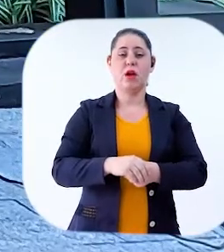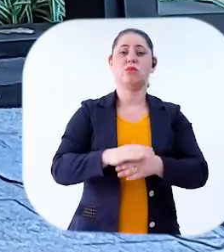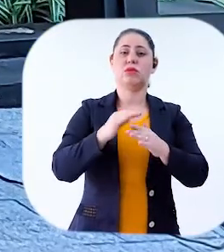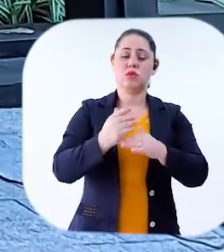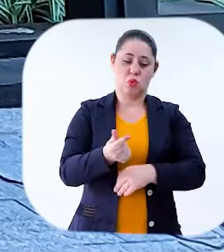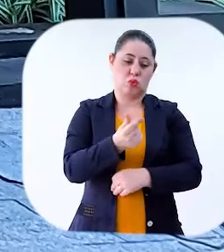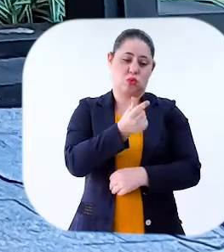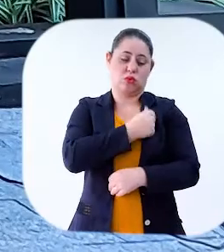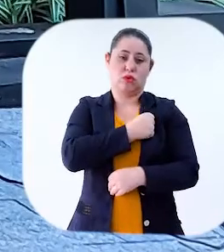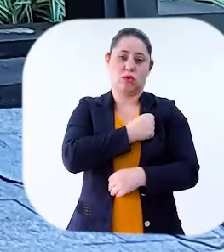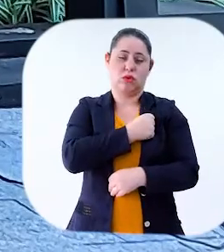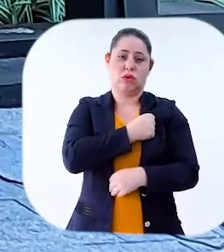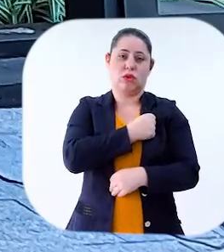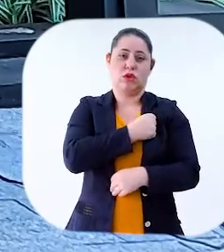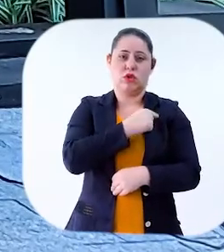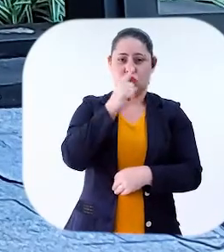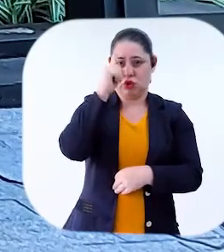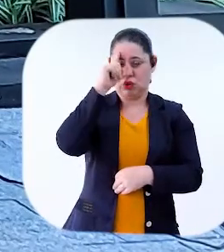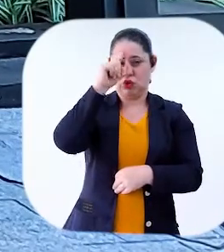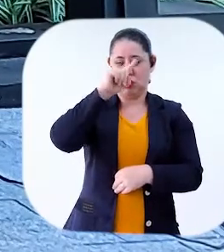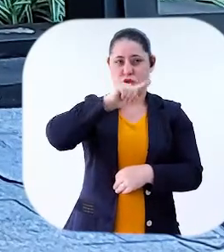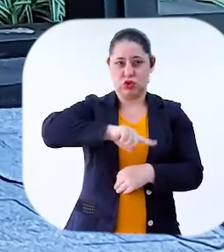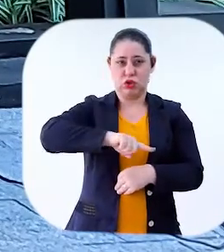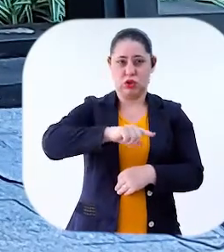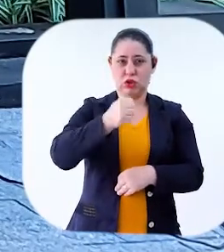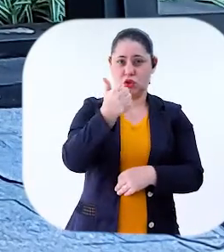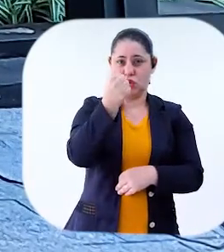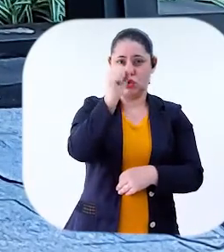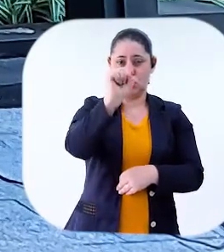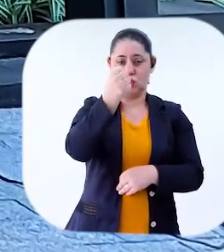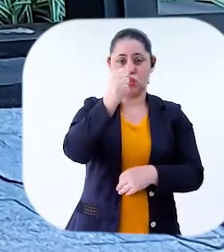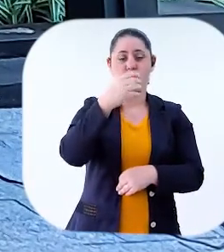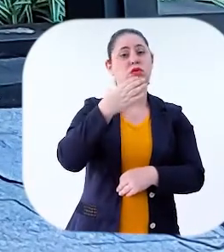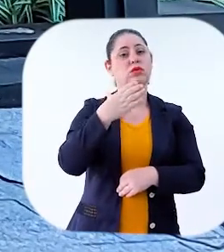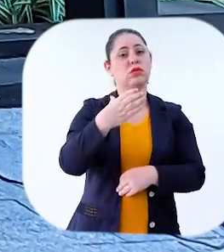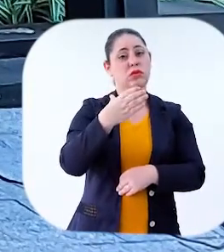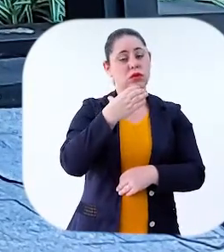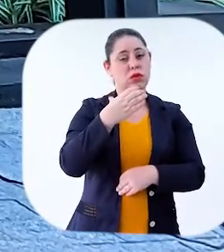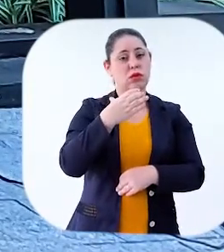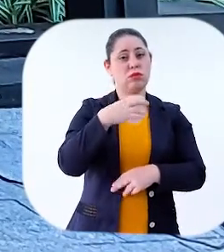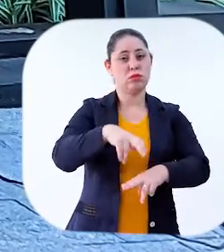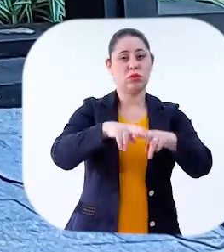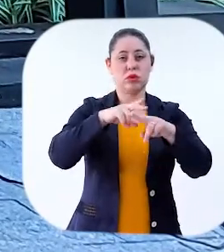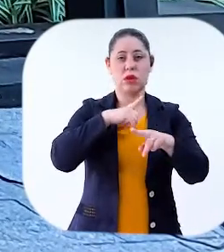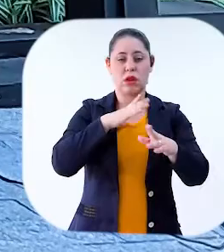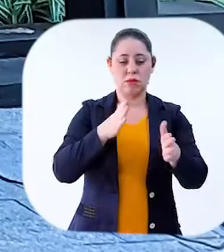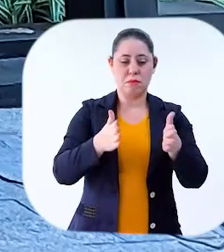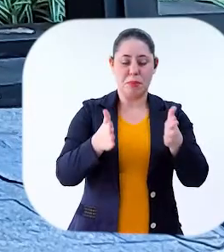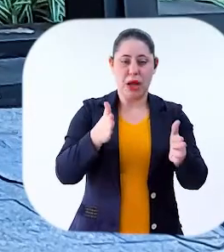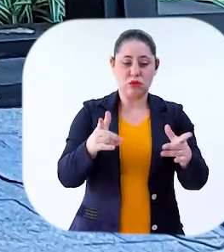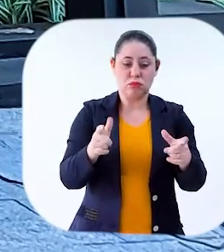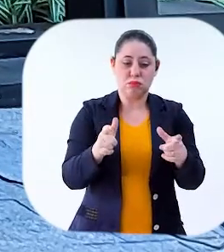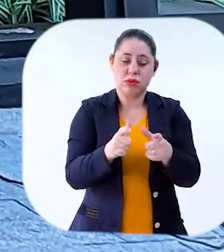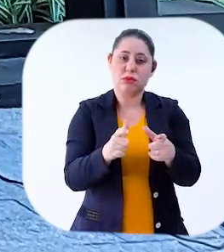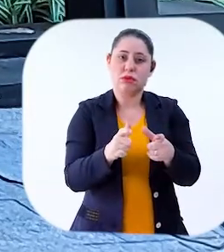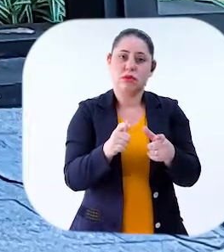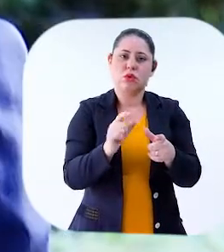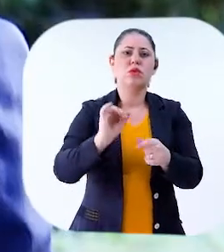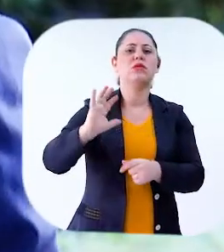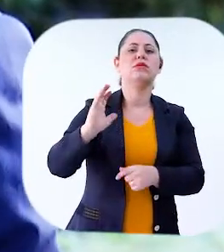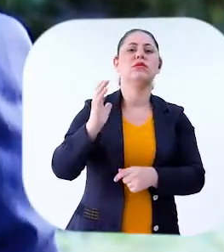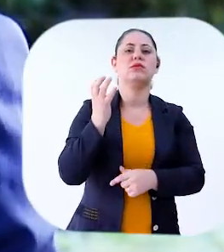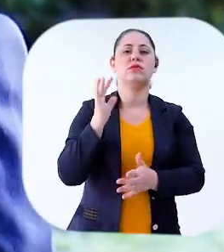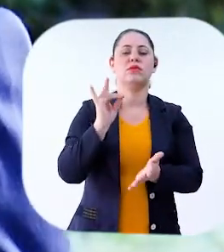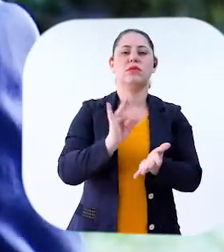E a diplomação será até dia 18 de dezembro. Então nós temos um prazo muito curto. O